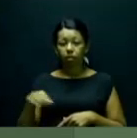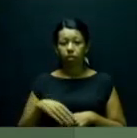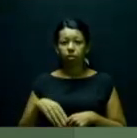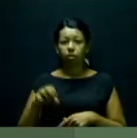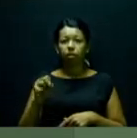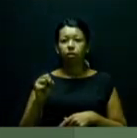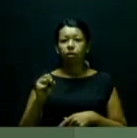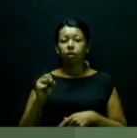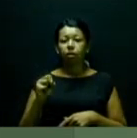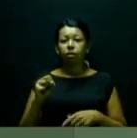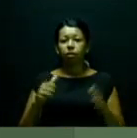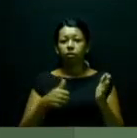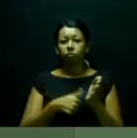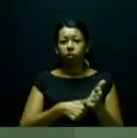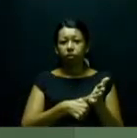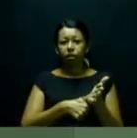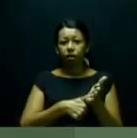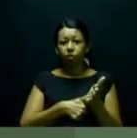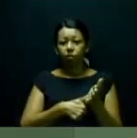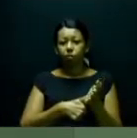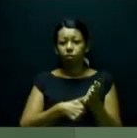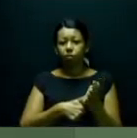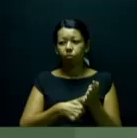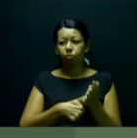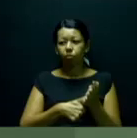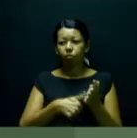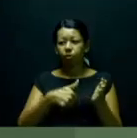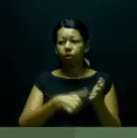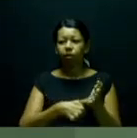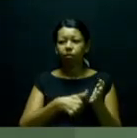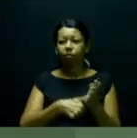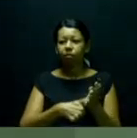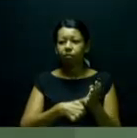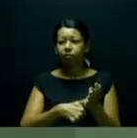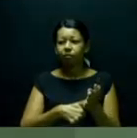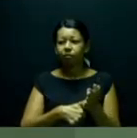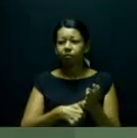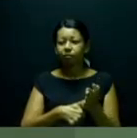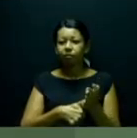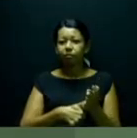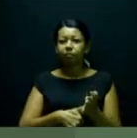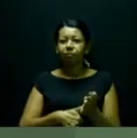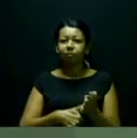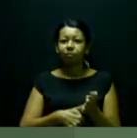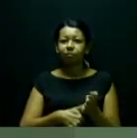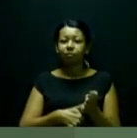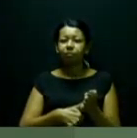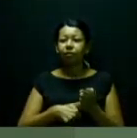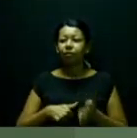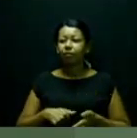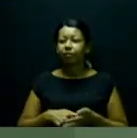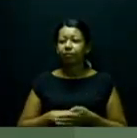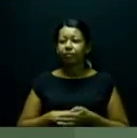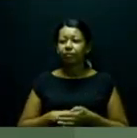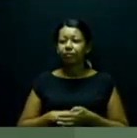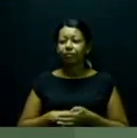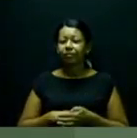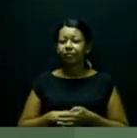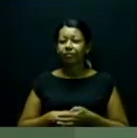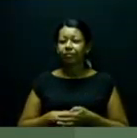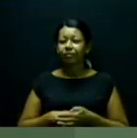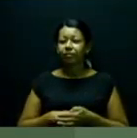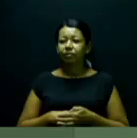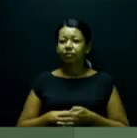presidente Aguinaldo, que mora no São Judas Tadeu, e essa criança, a muito custo, há 2 anos, a mãe lutando aí